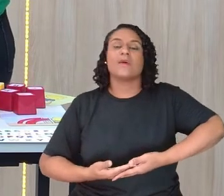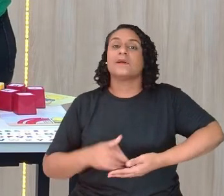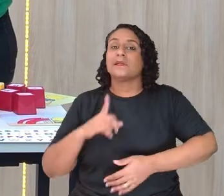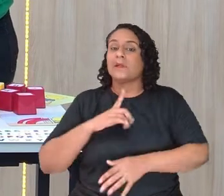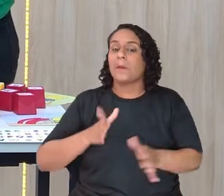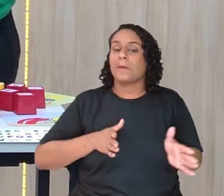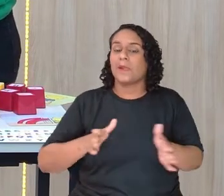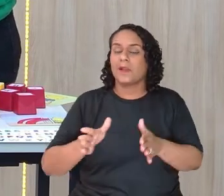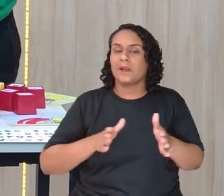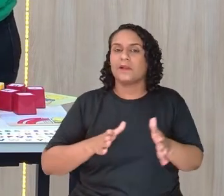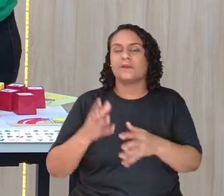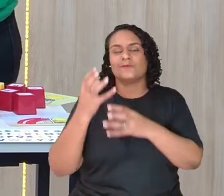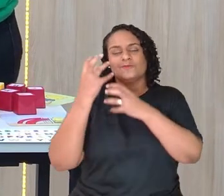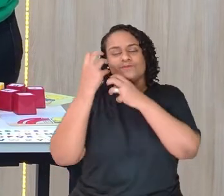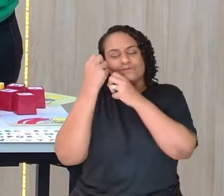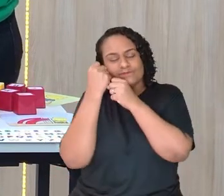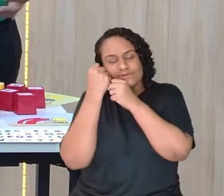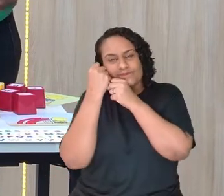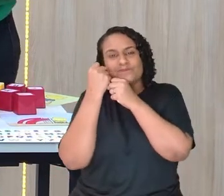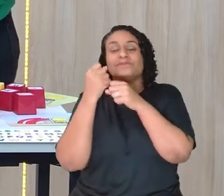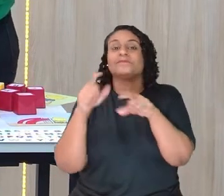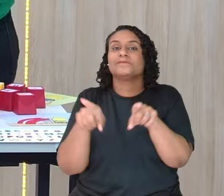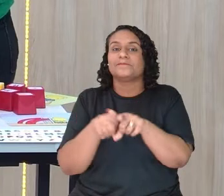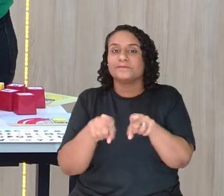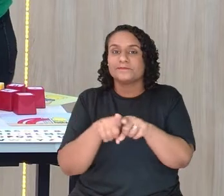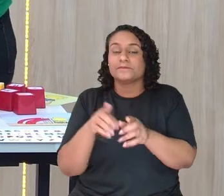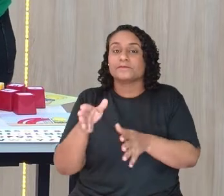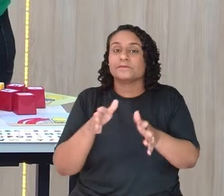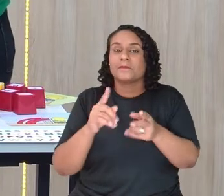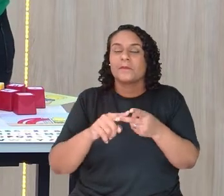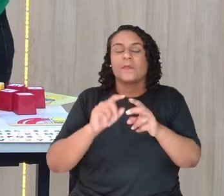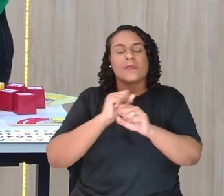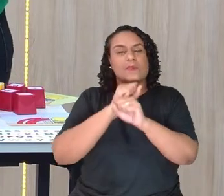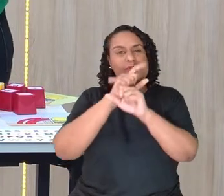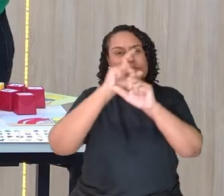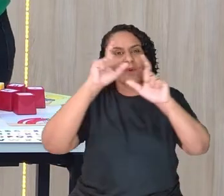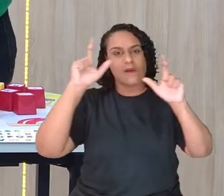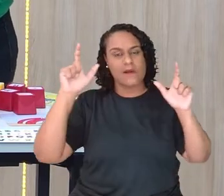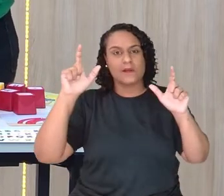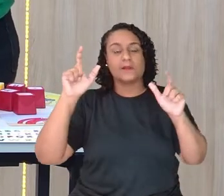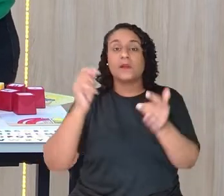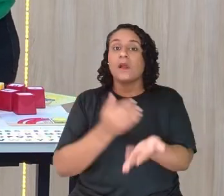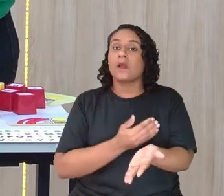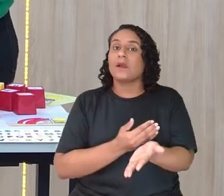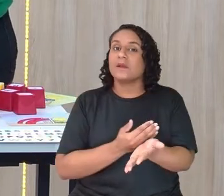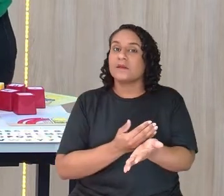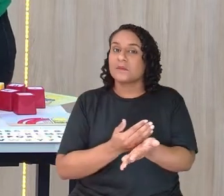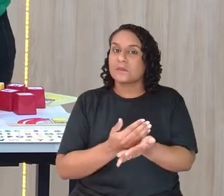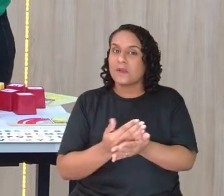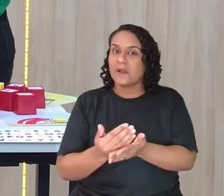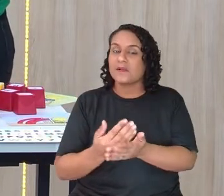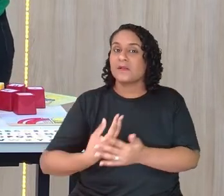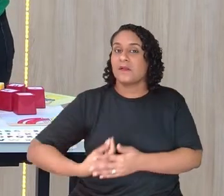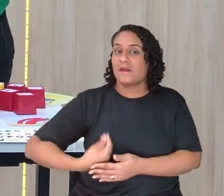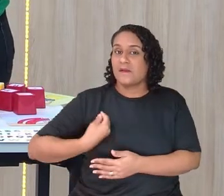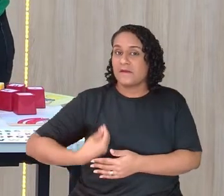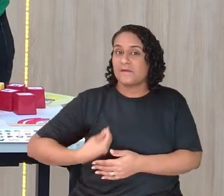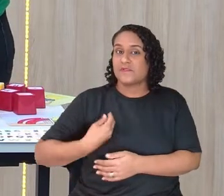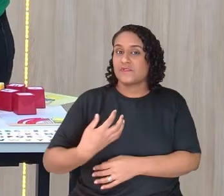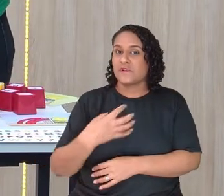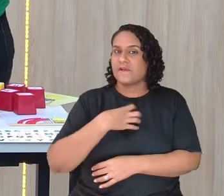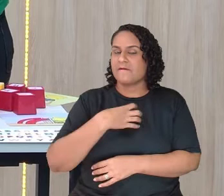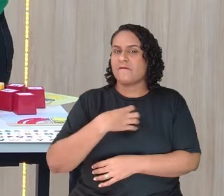aquele período que ele está dormindo, tem aquele período que ele acorda, e ele começa a vivenciar aquilo de